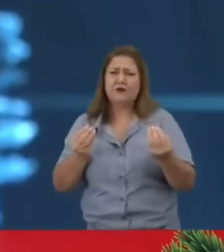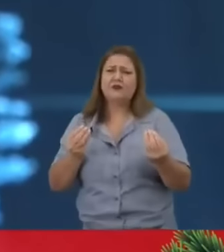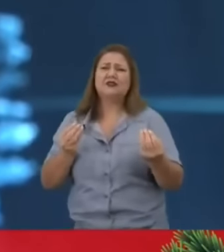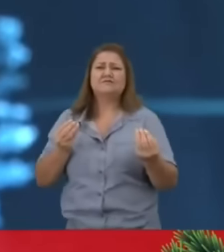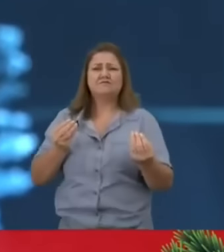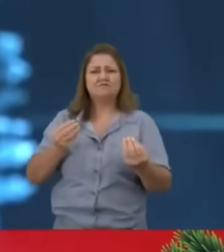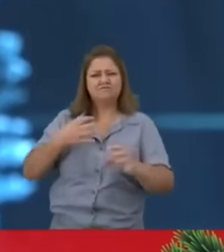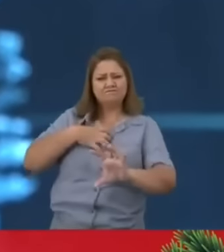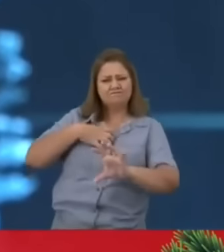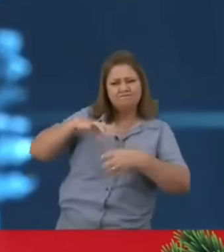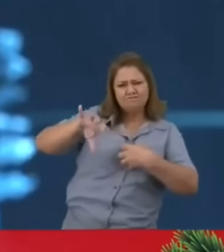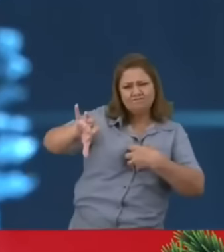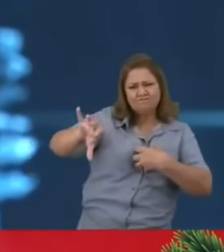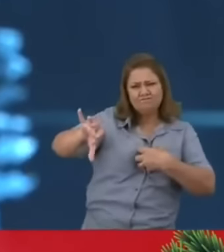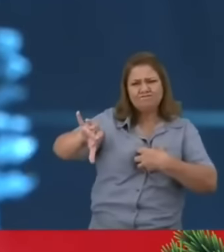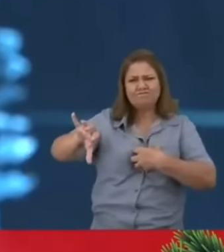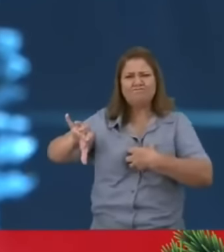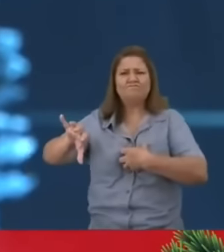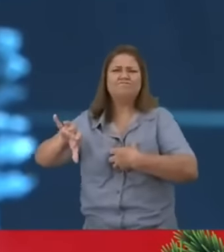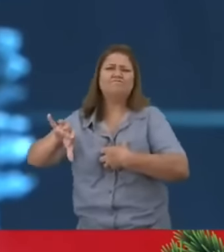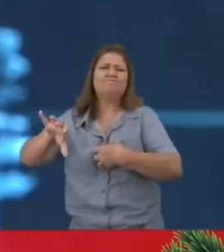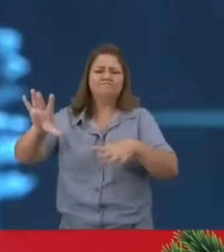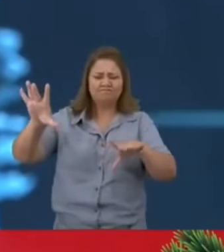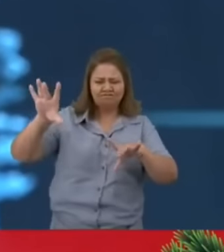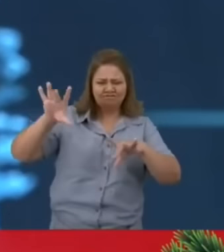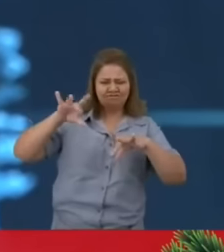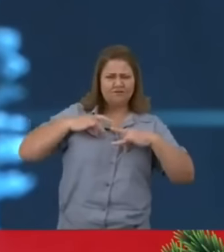de me trocar diversas vezes por você,